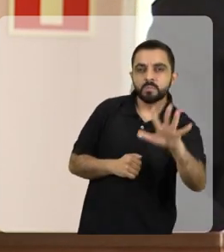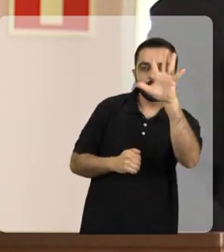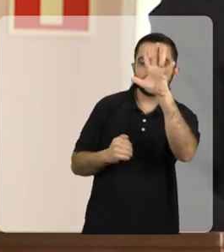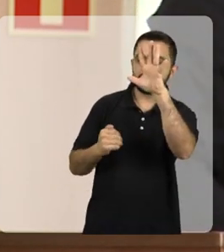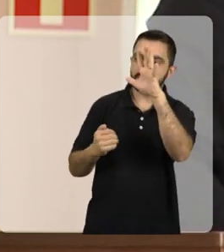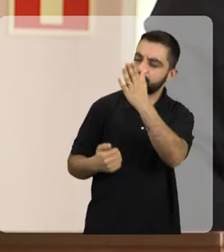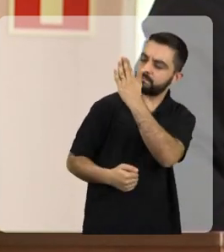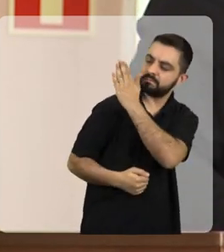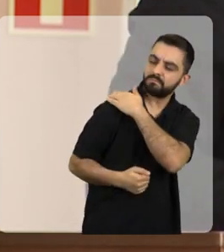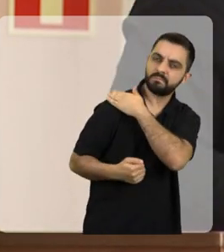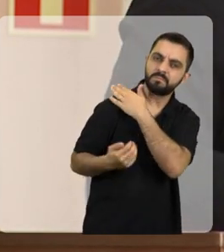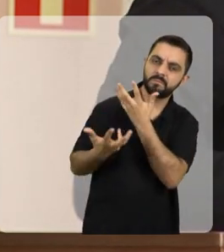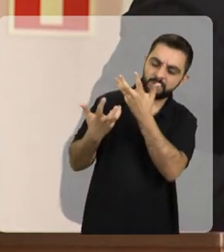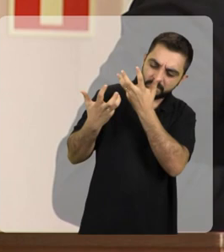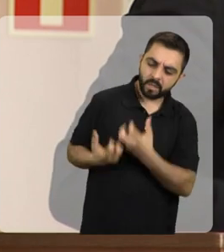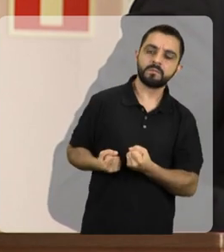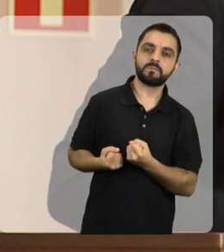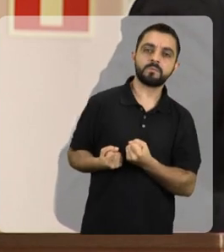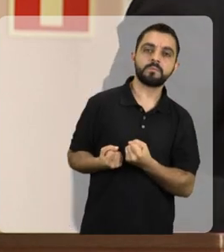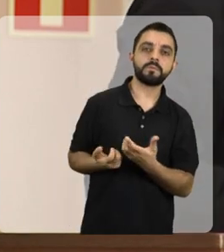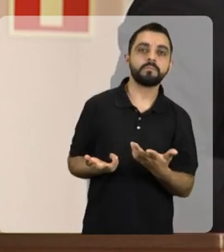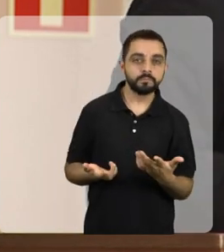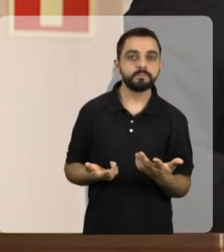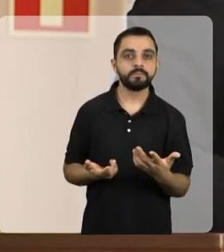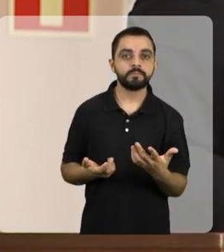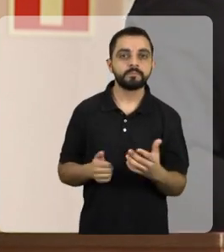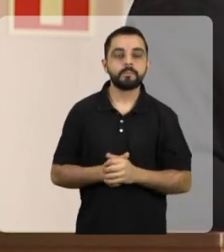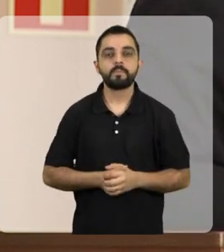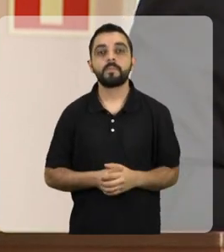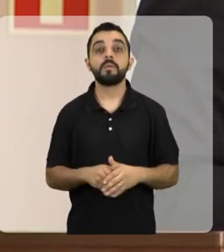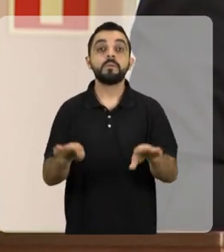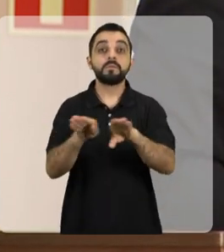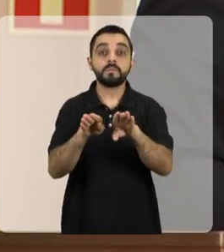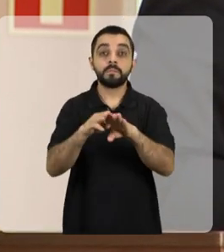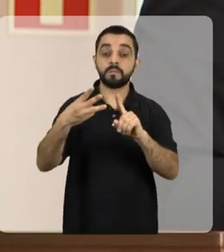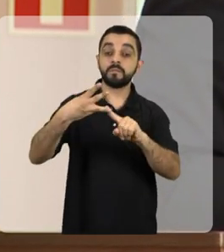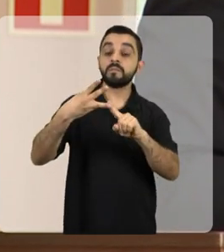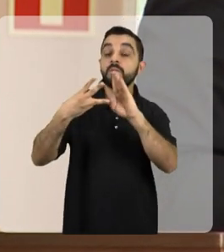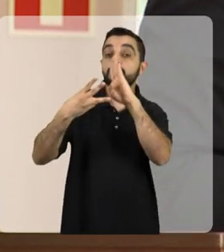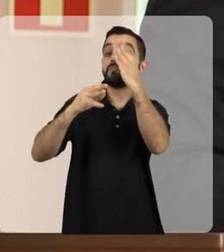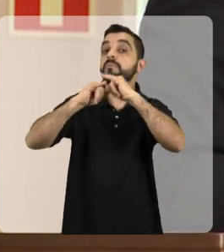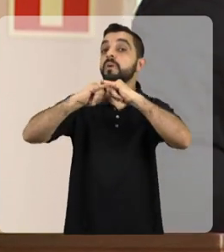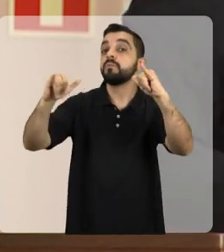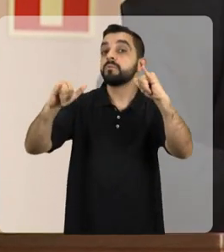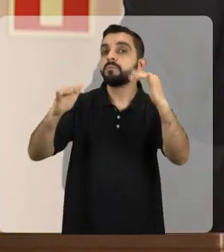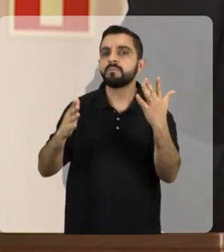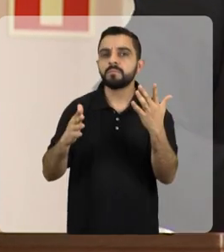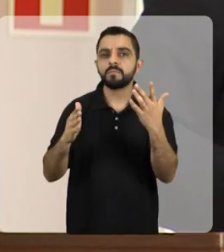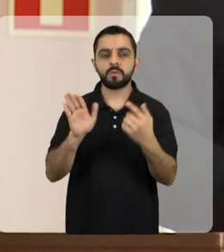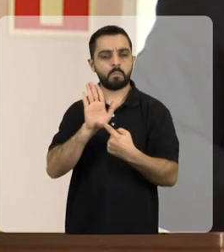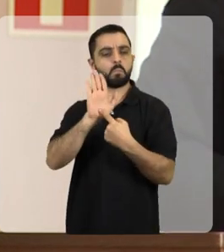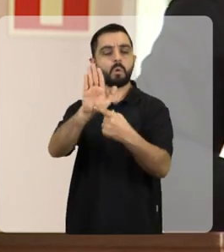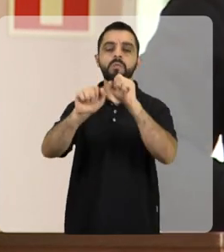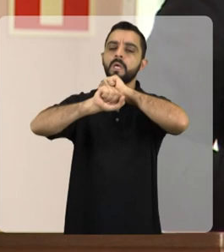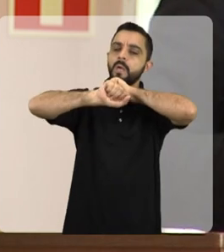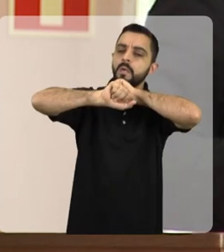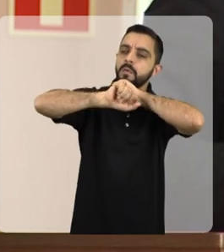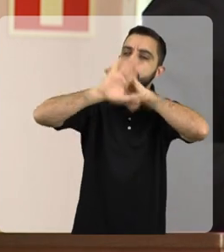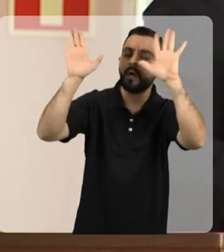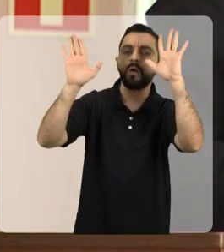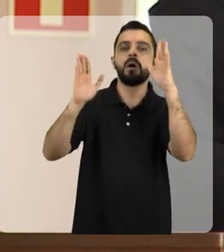tão ineficientes quanto se tem dito. Terceiro, transparência. Falta transparência? Ouvi isso. Tenho ouvido